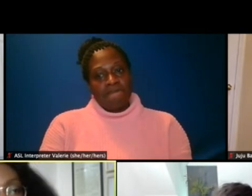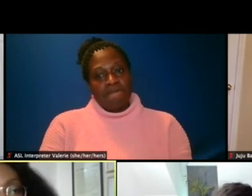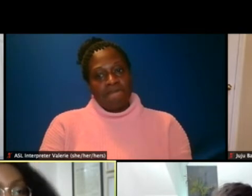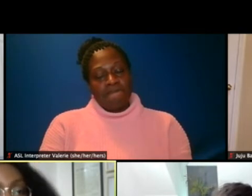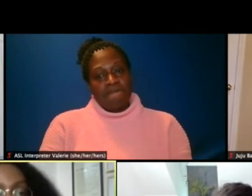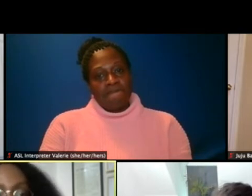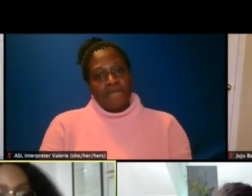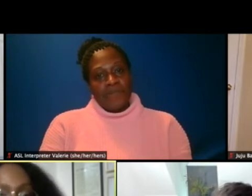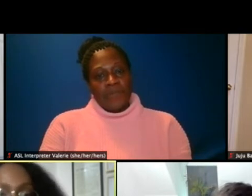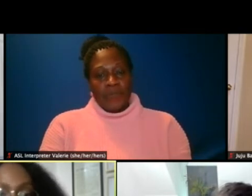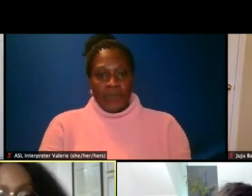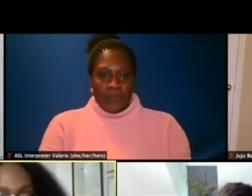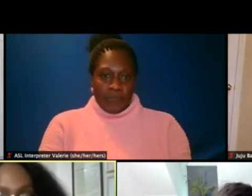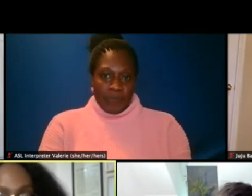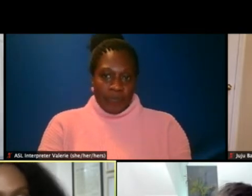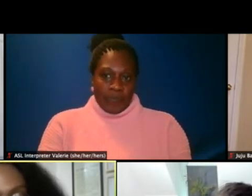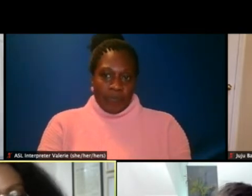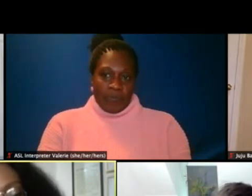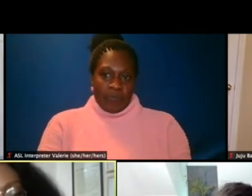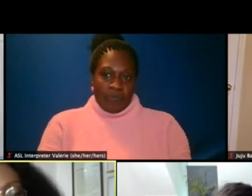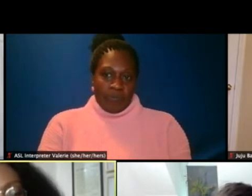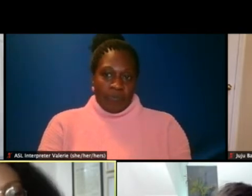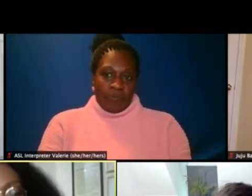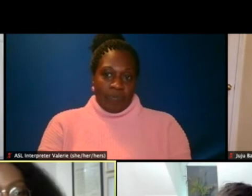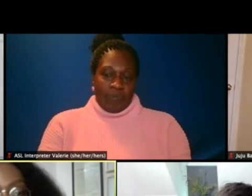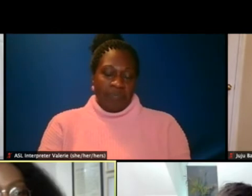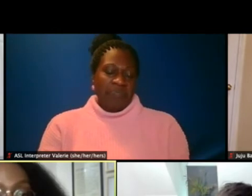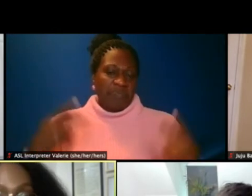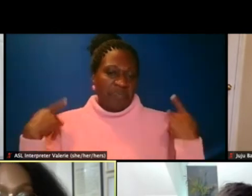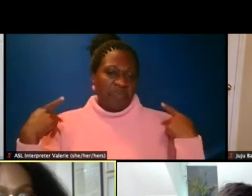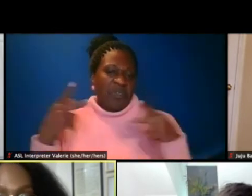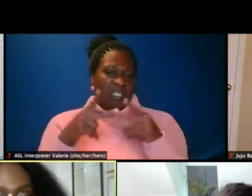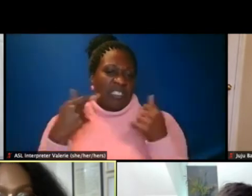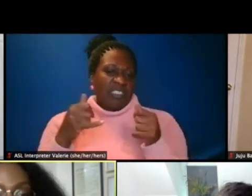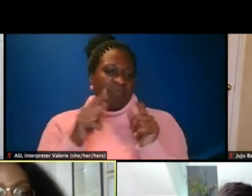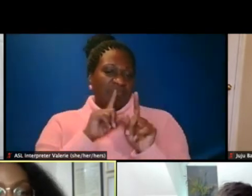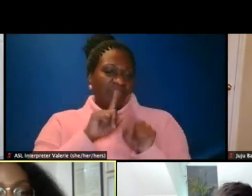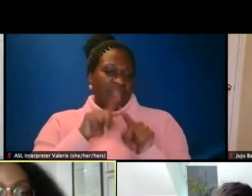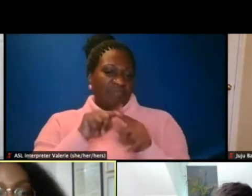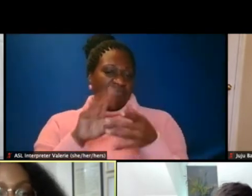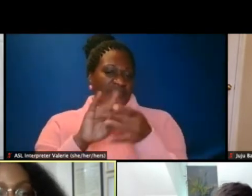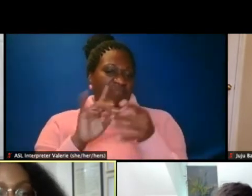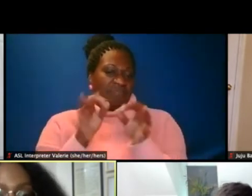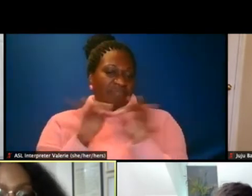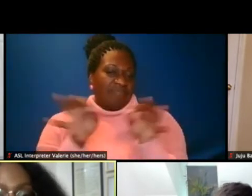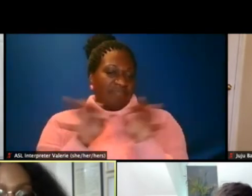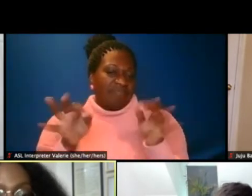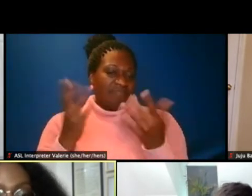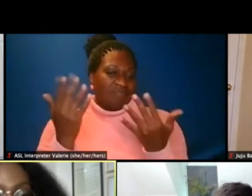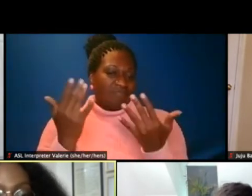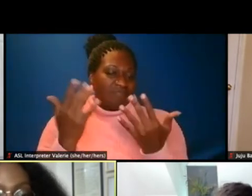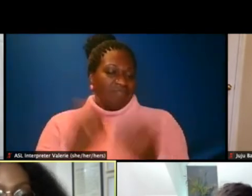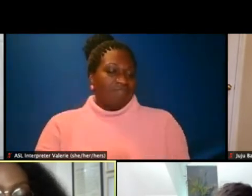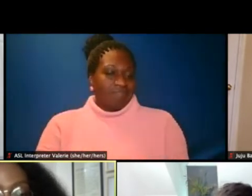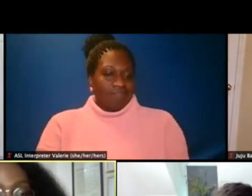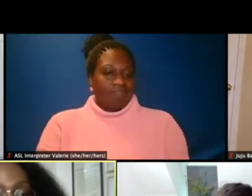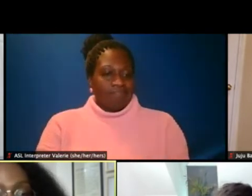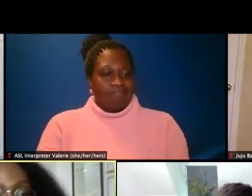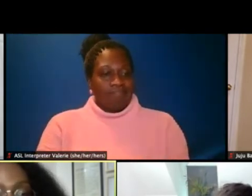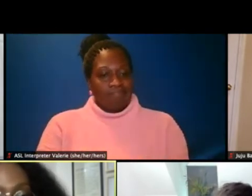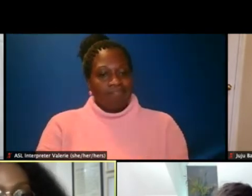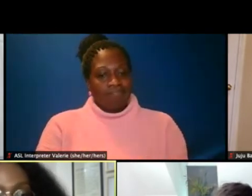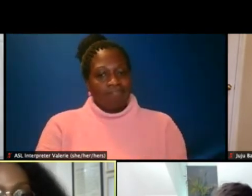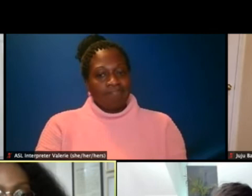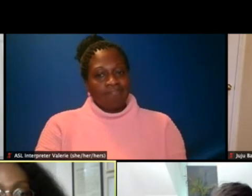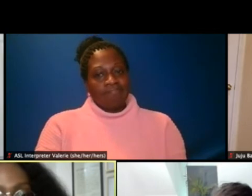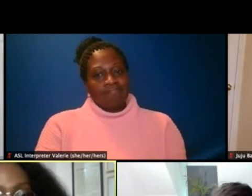A gente tem uma festa gigantesca chamada Carnaval, que é basicamente os ritmos